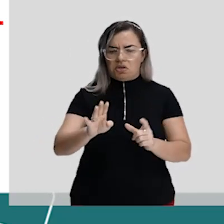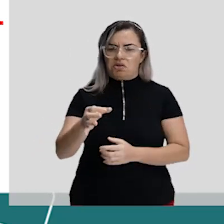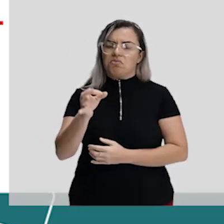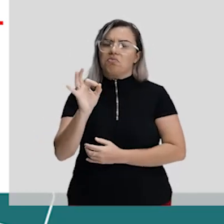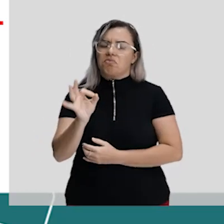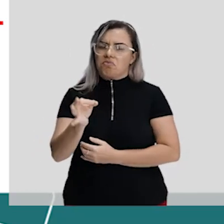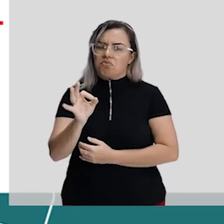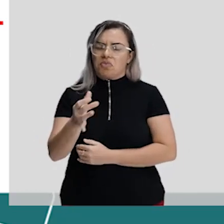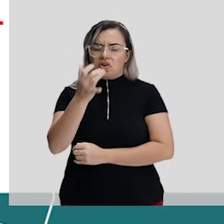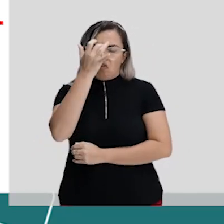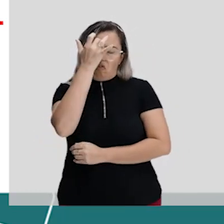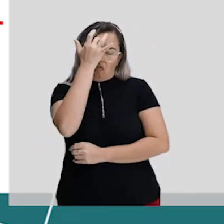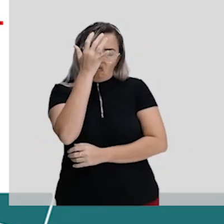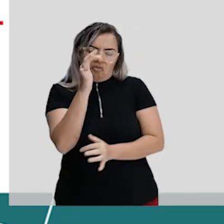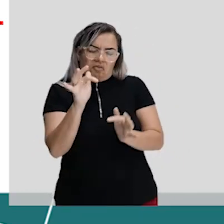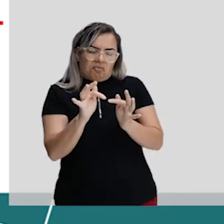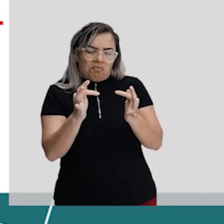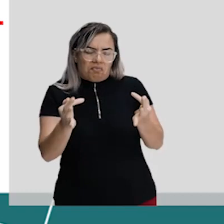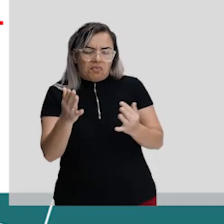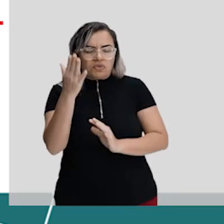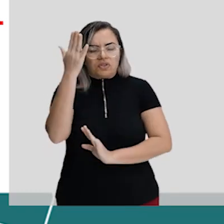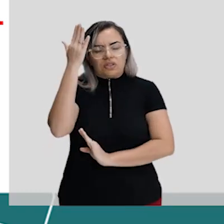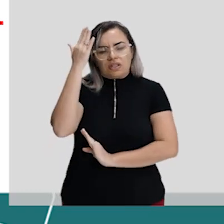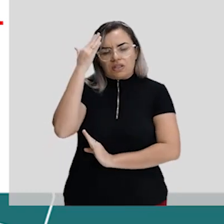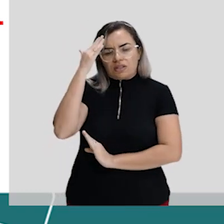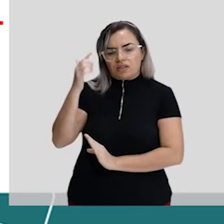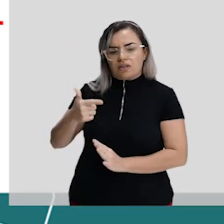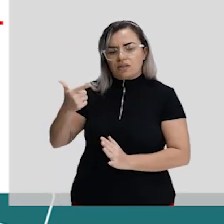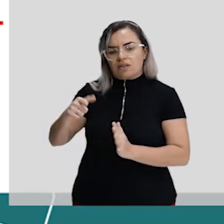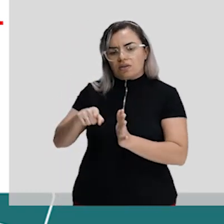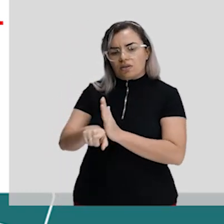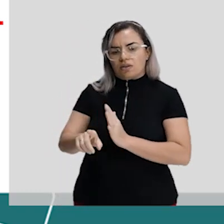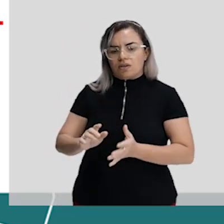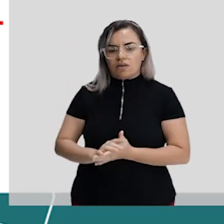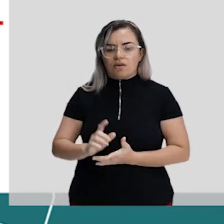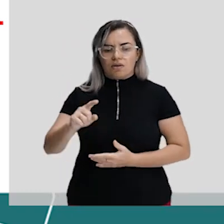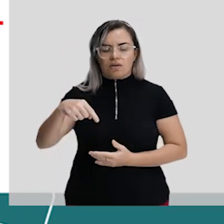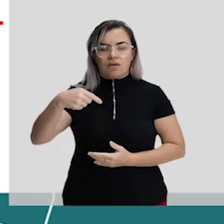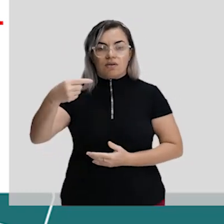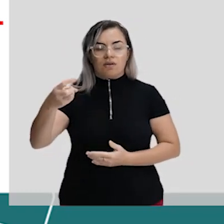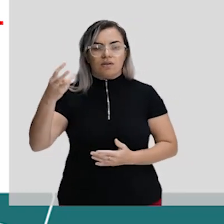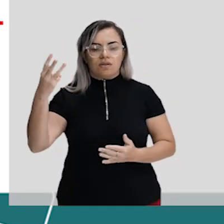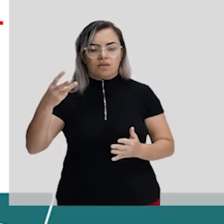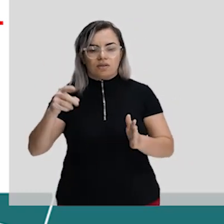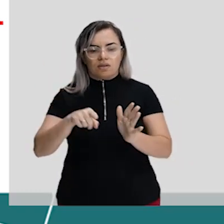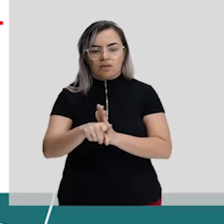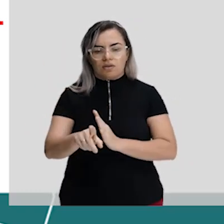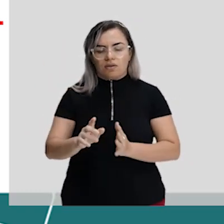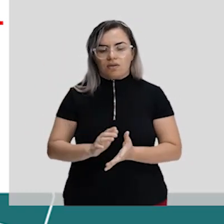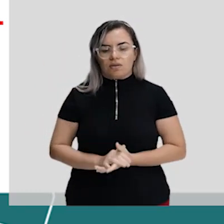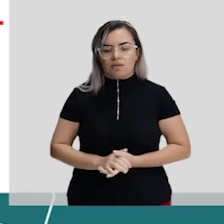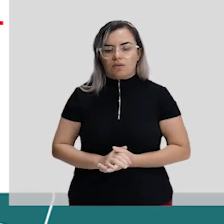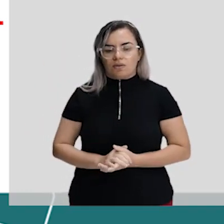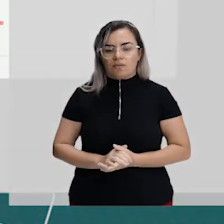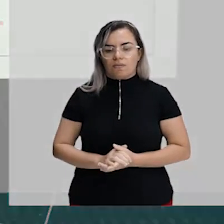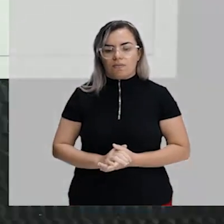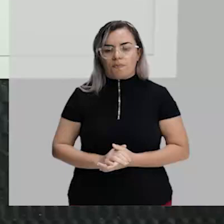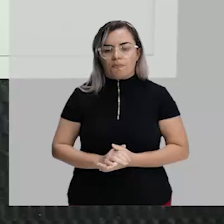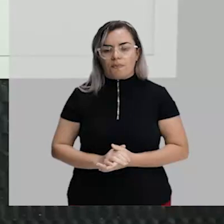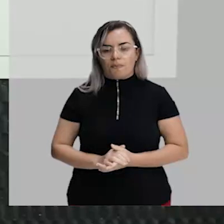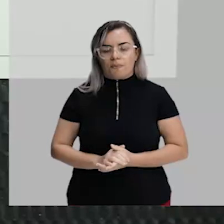né? Bem simples o entendimento dessa questão. Vamos para a próxima, né? Questão 3. A questão 3 diz o